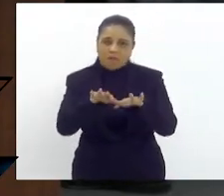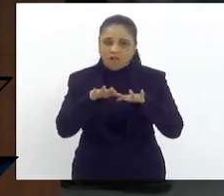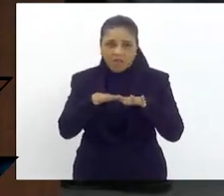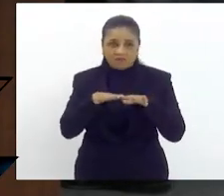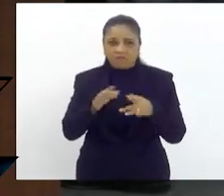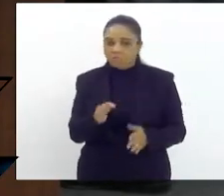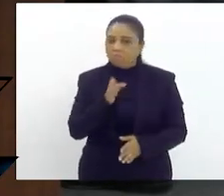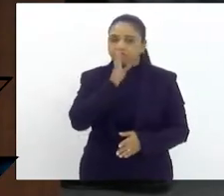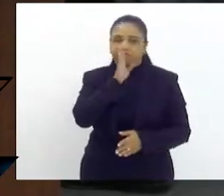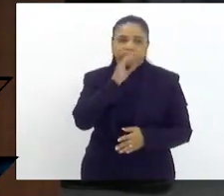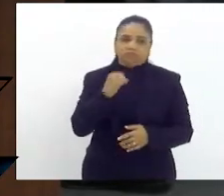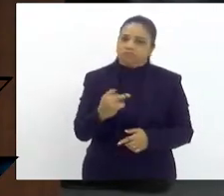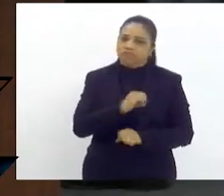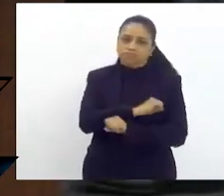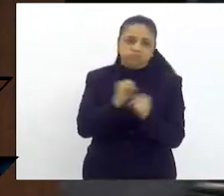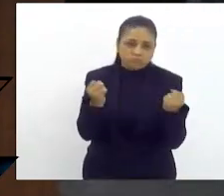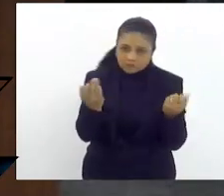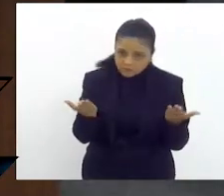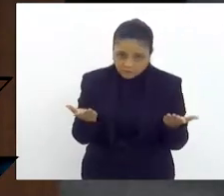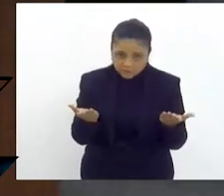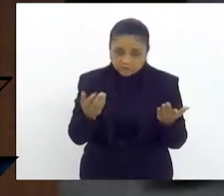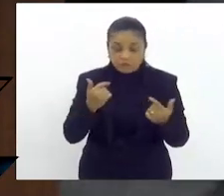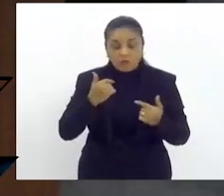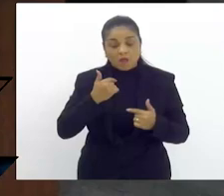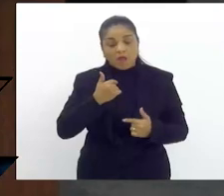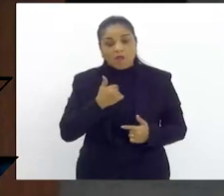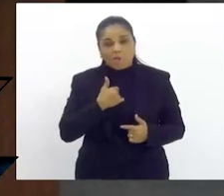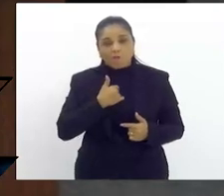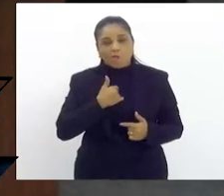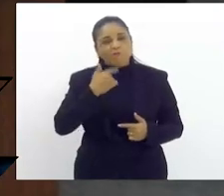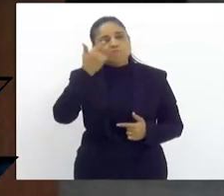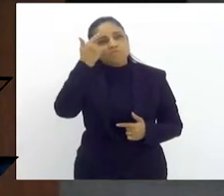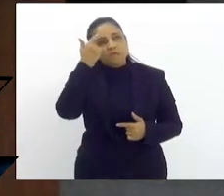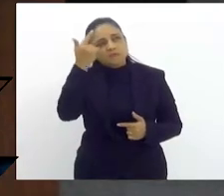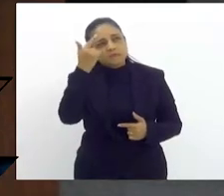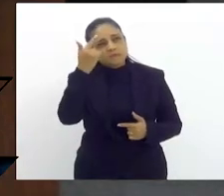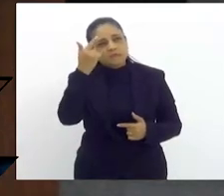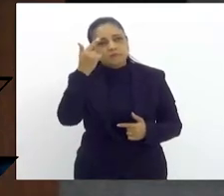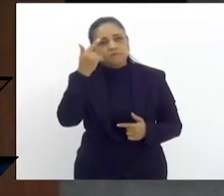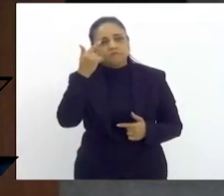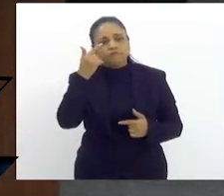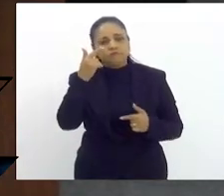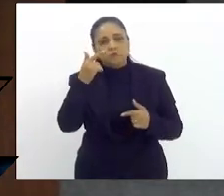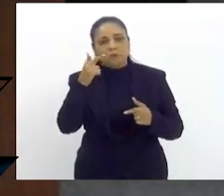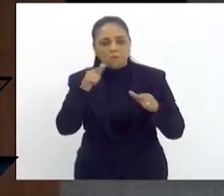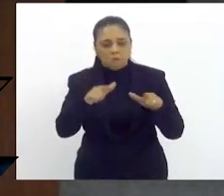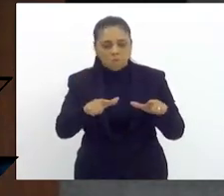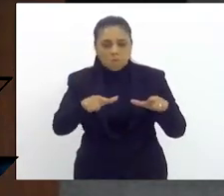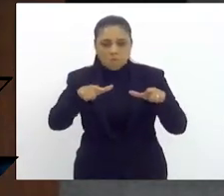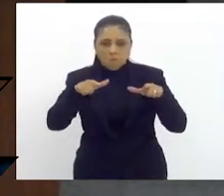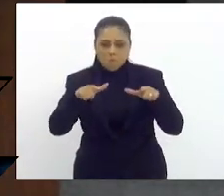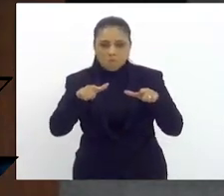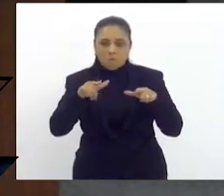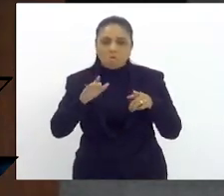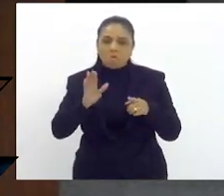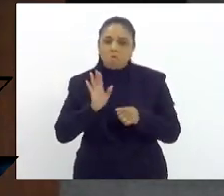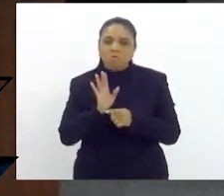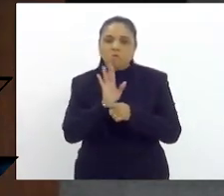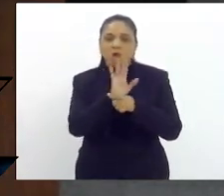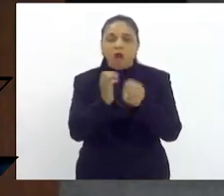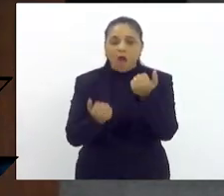manifestar eu tinha tido pensamento de fazer uma Moção de apoio Vinícius Junior